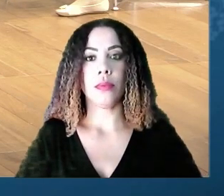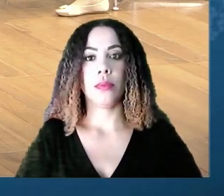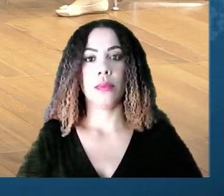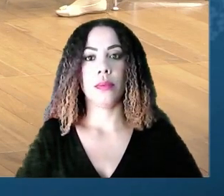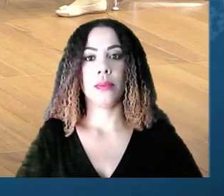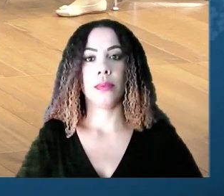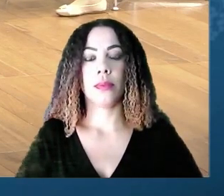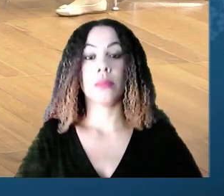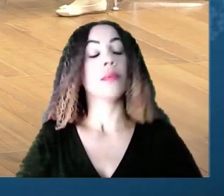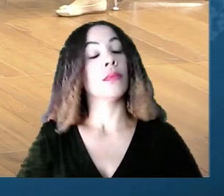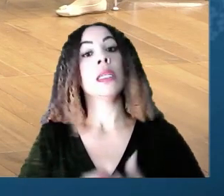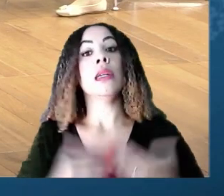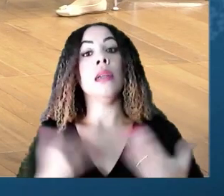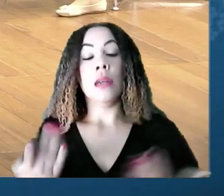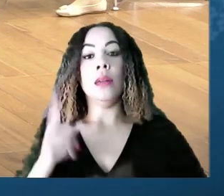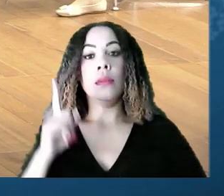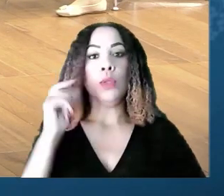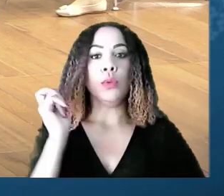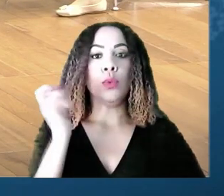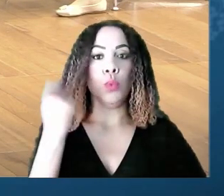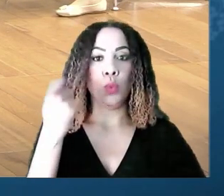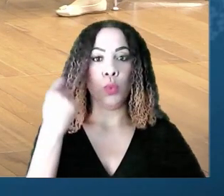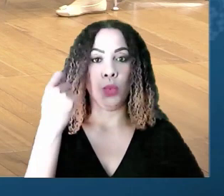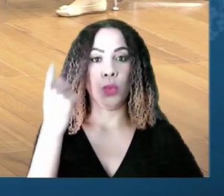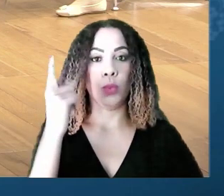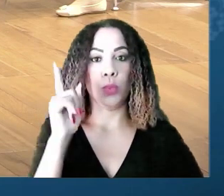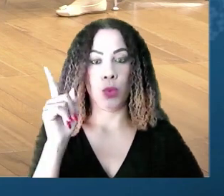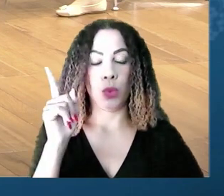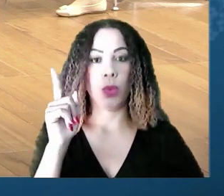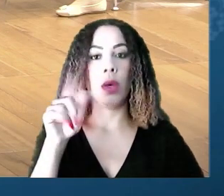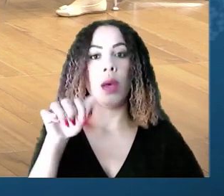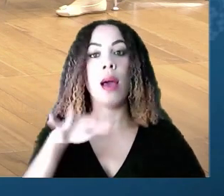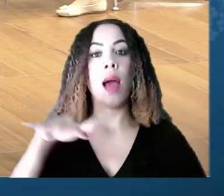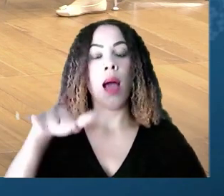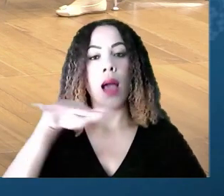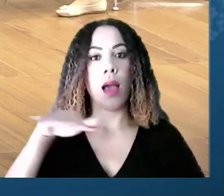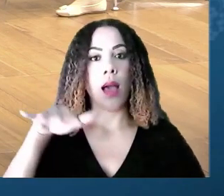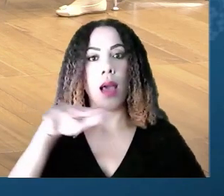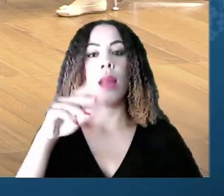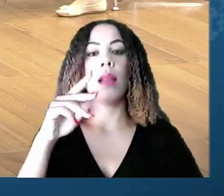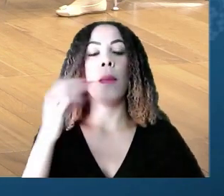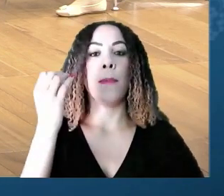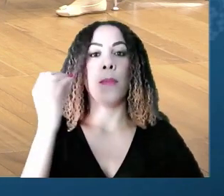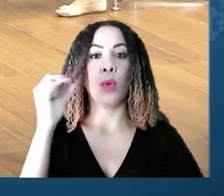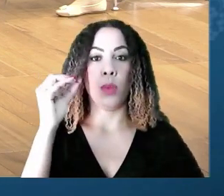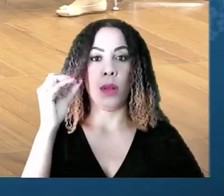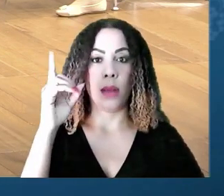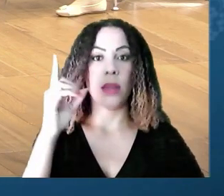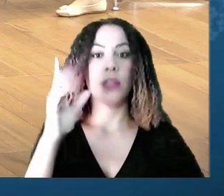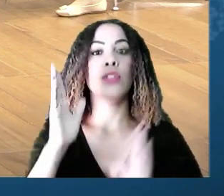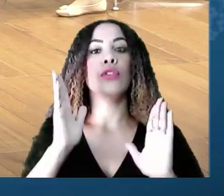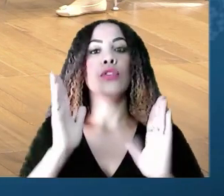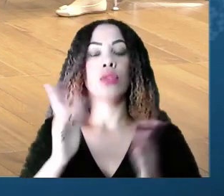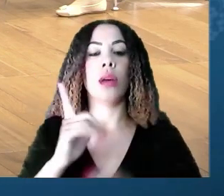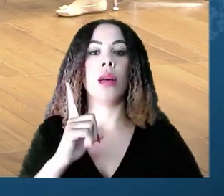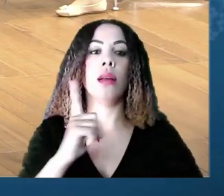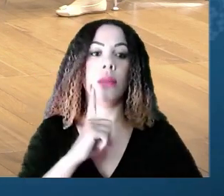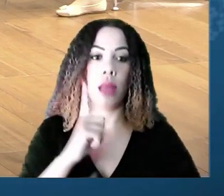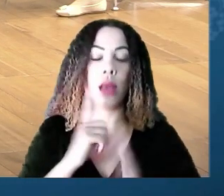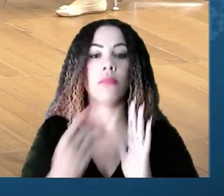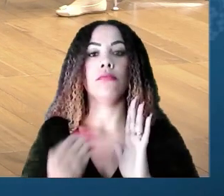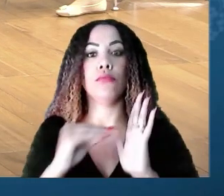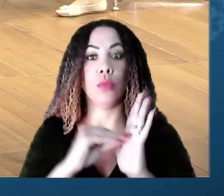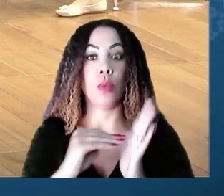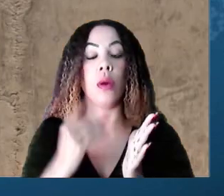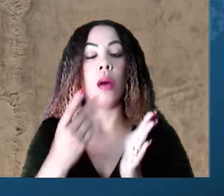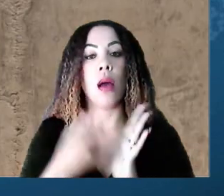Vamos lá. O Rio Grande do Sul, a área metropolitana de Porto Alegre já estava incluída desde o início